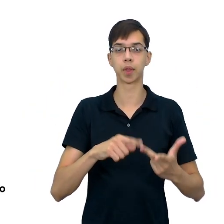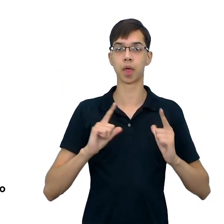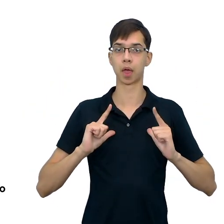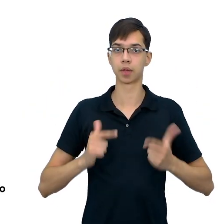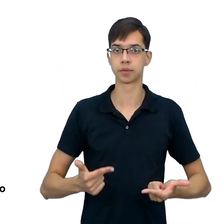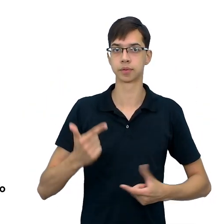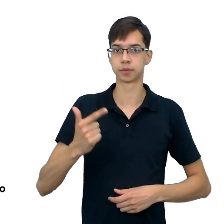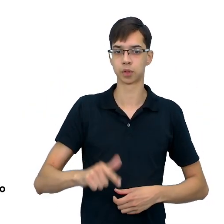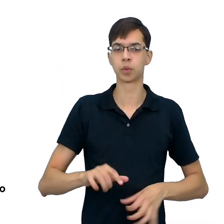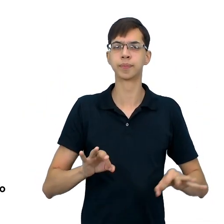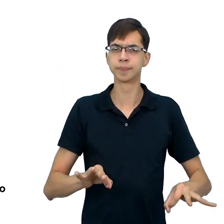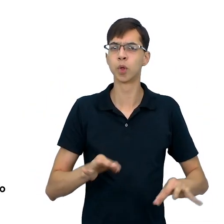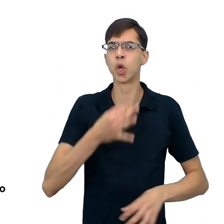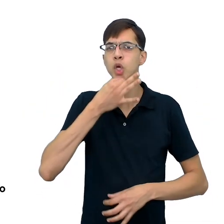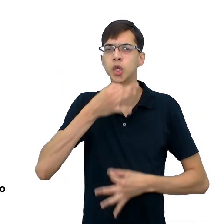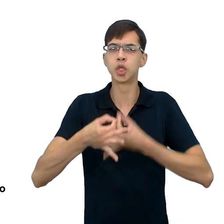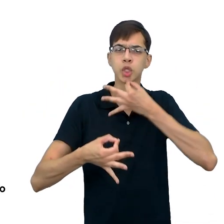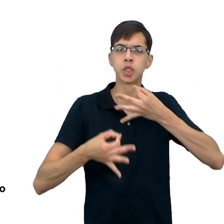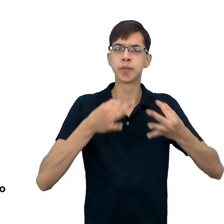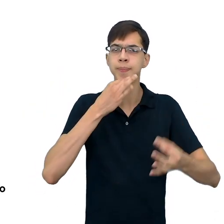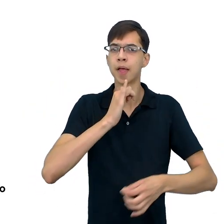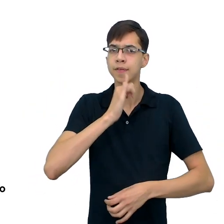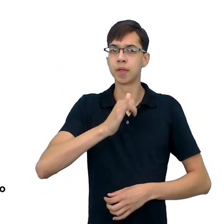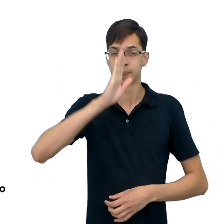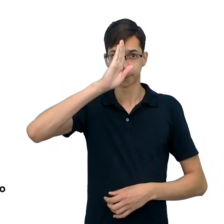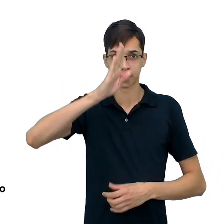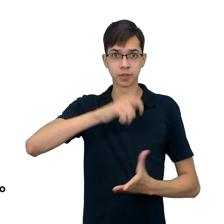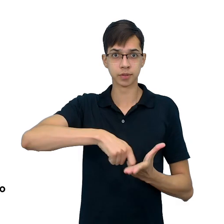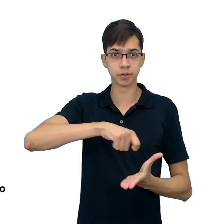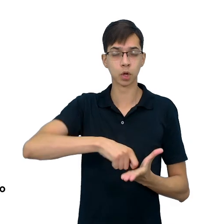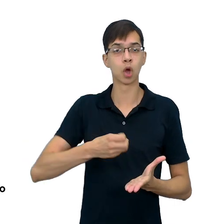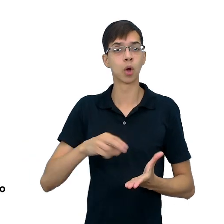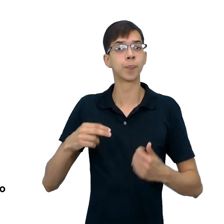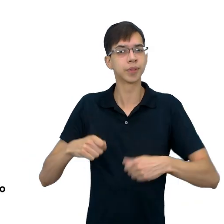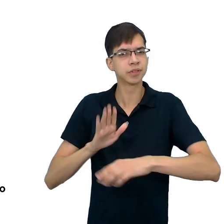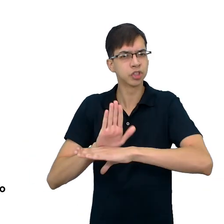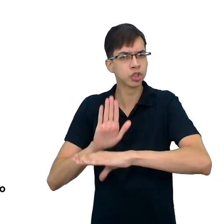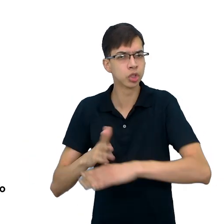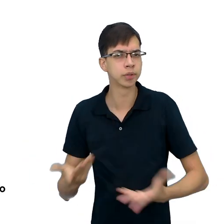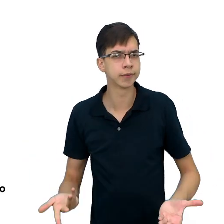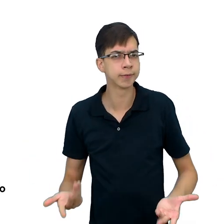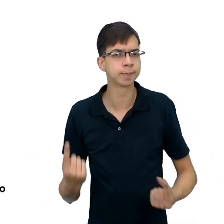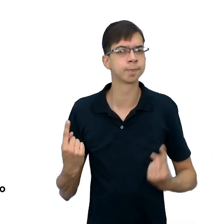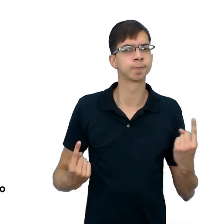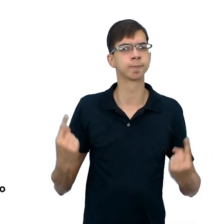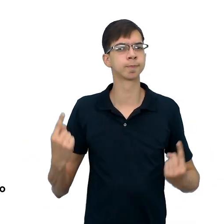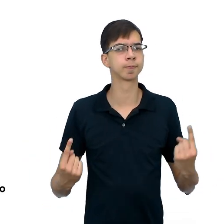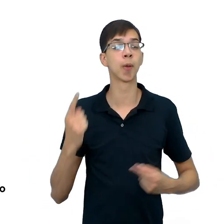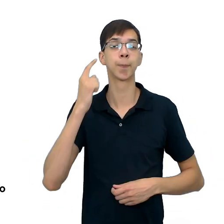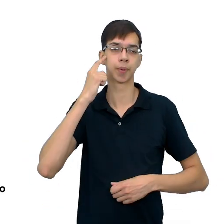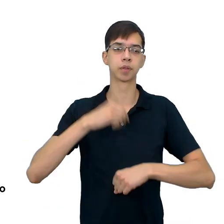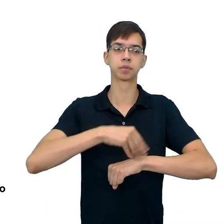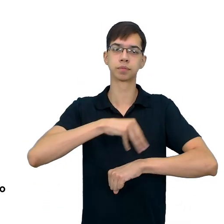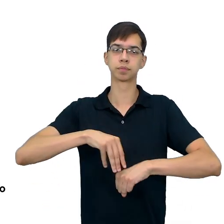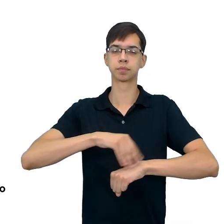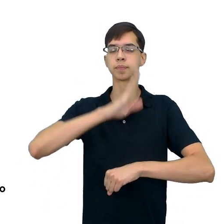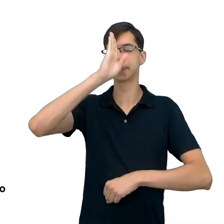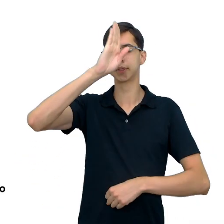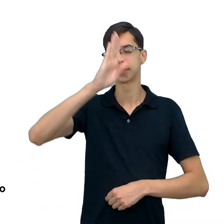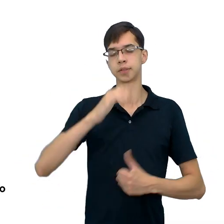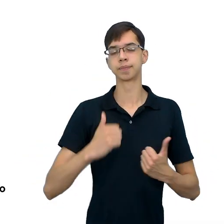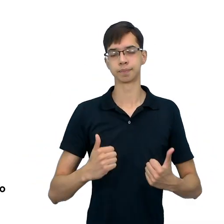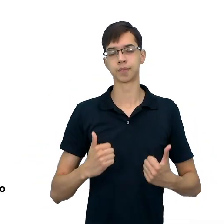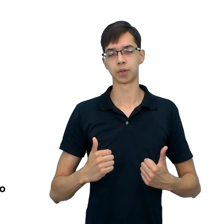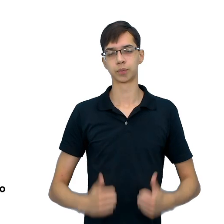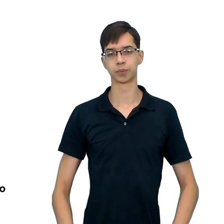foi fundamental? Ele precisa de alguma intervenção? Então, pensar nessa mediação, ela é fundamental.